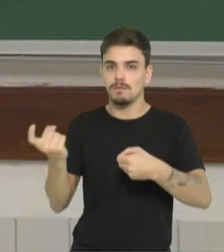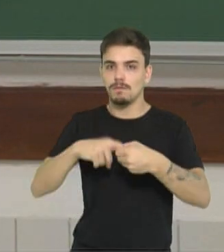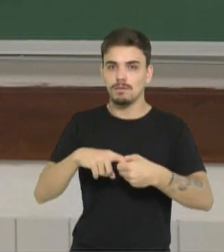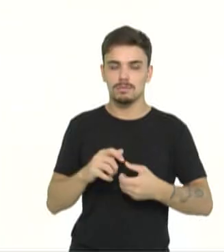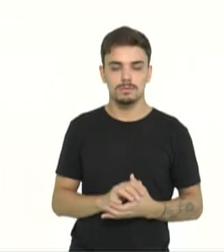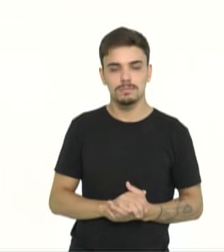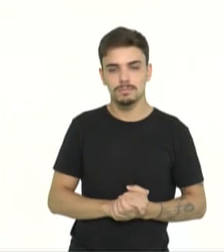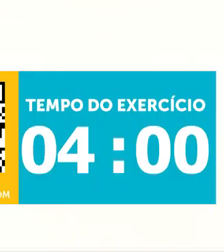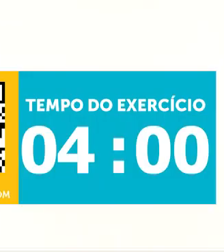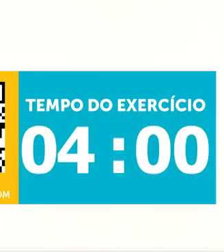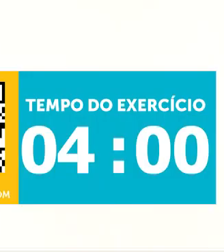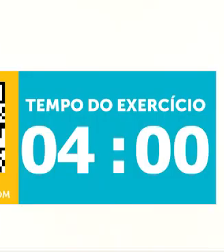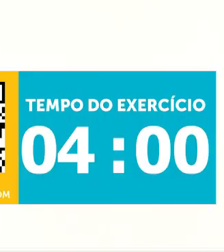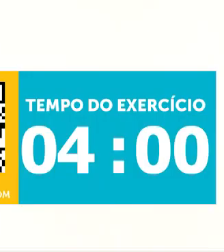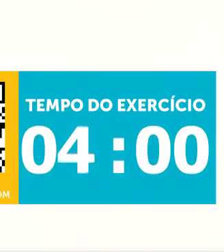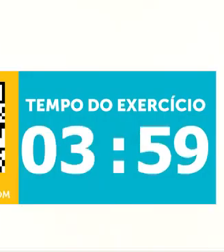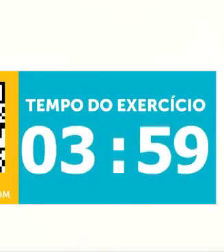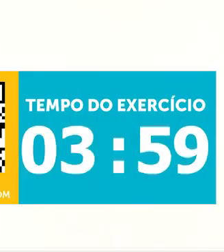corrigir.